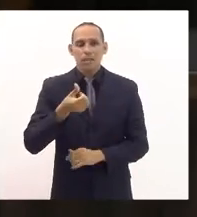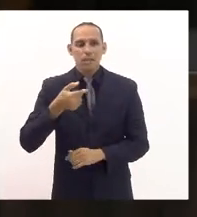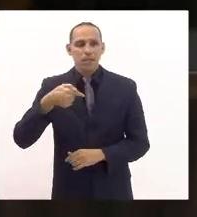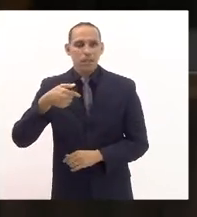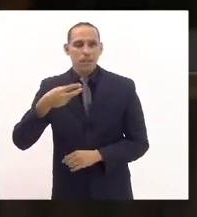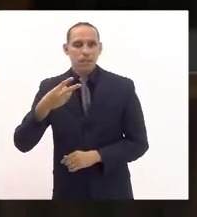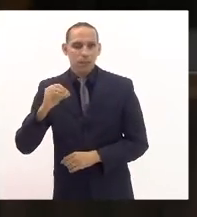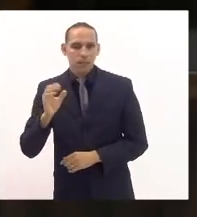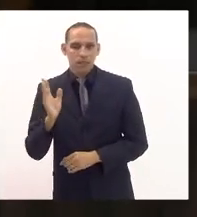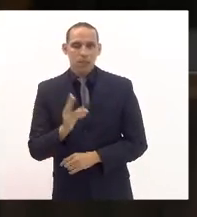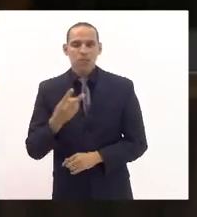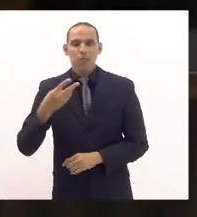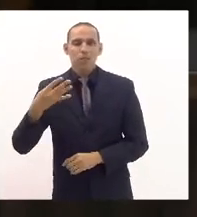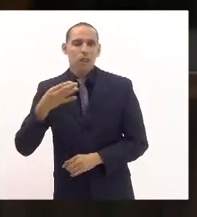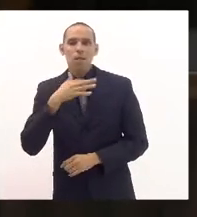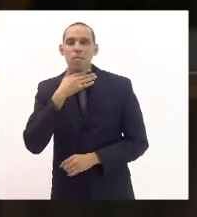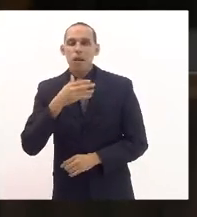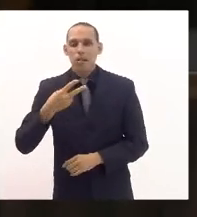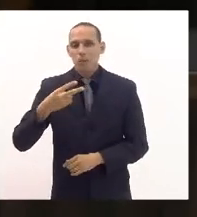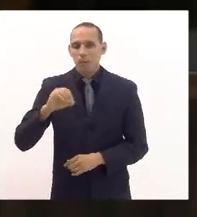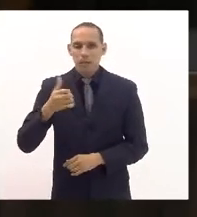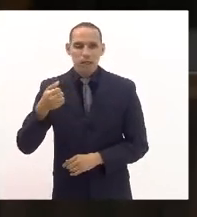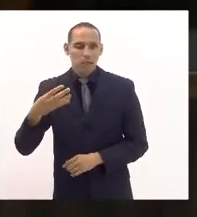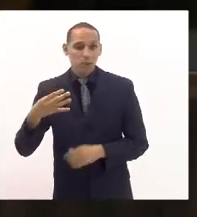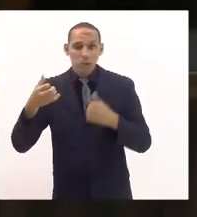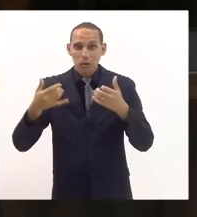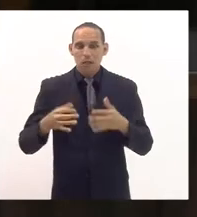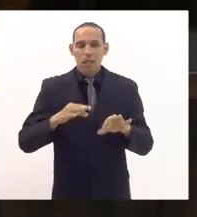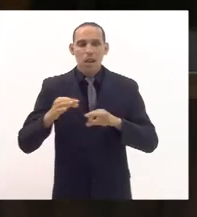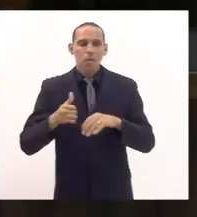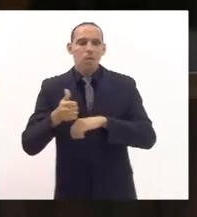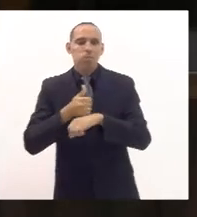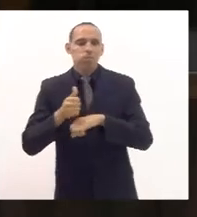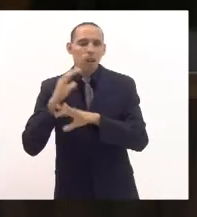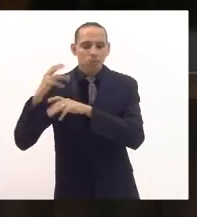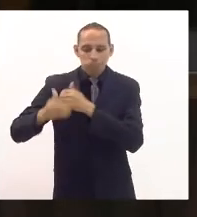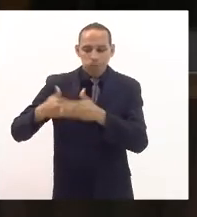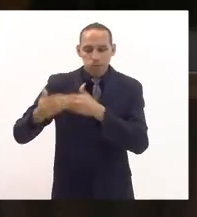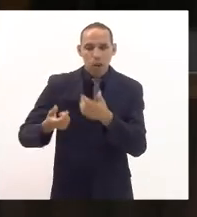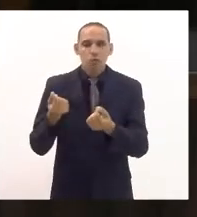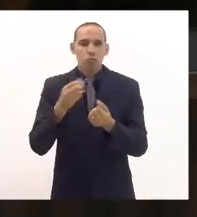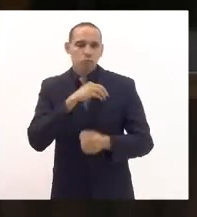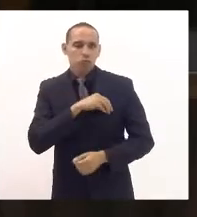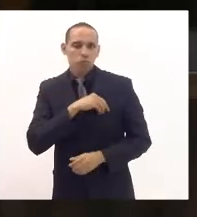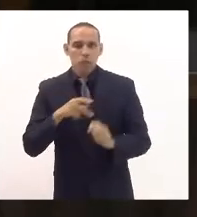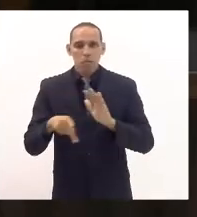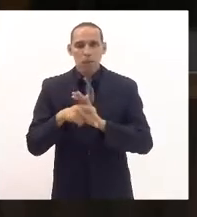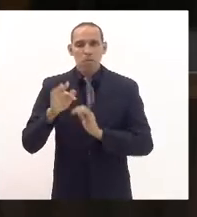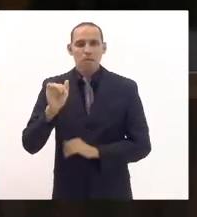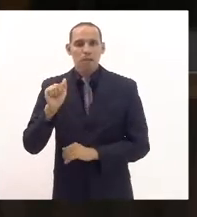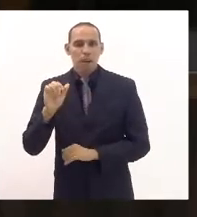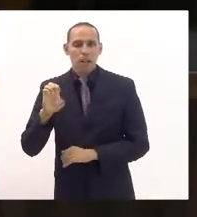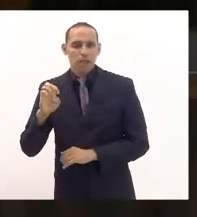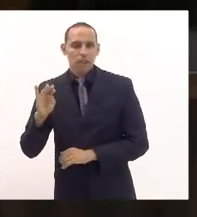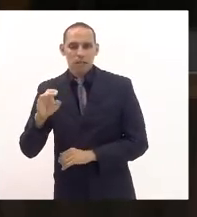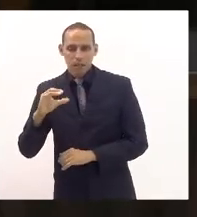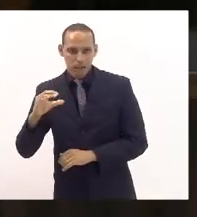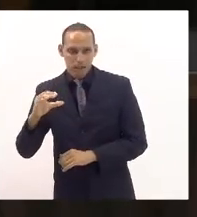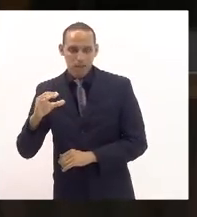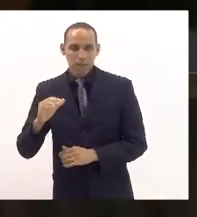6720 de 24 de março de 14 institui o plano de cargos carreiras e remuneração da Fundação de Apoio à escola técnica